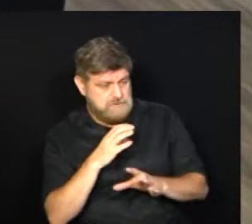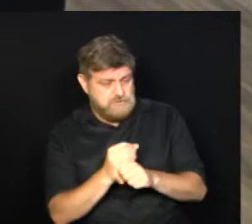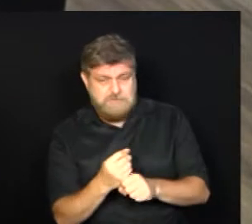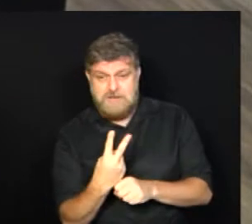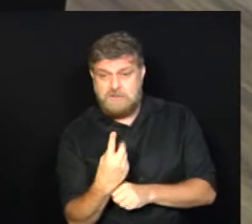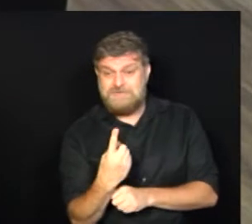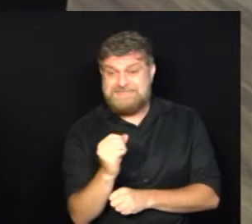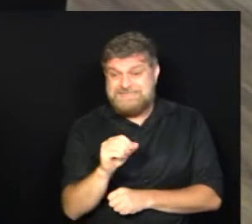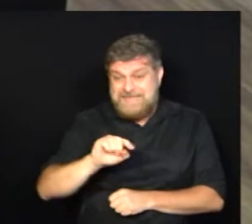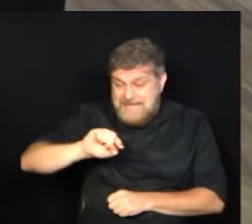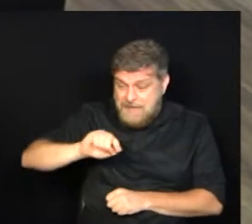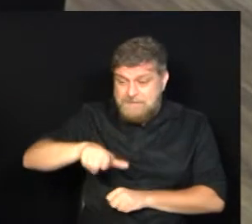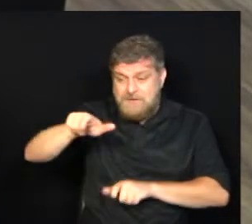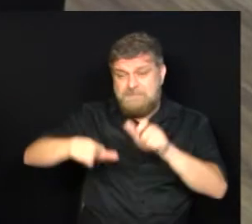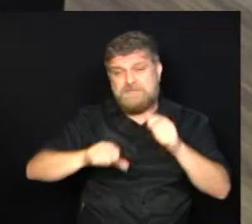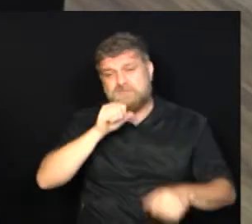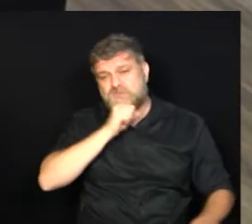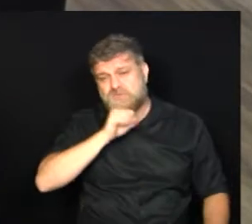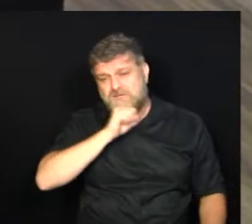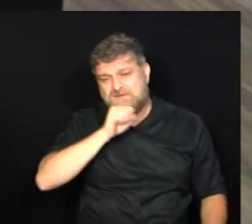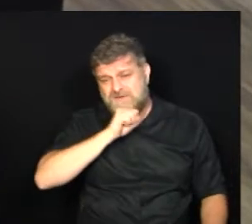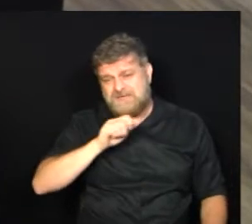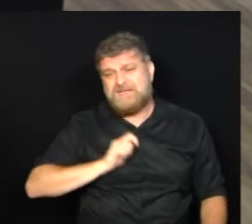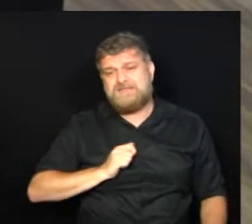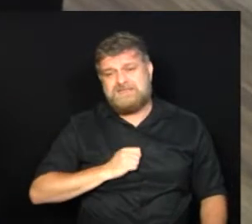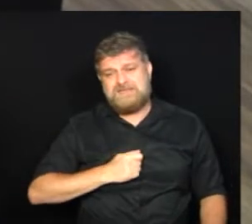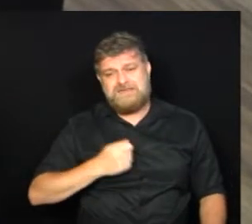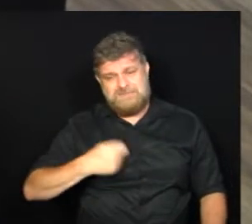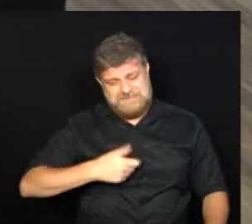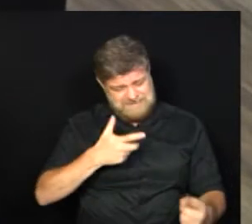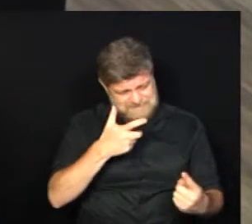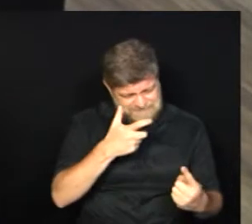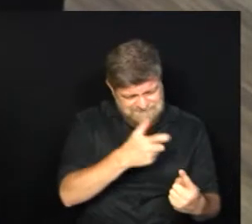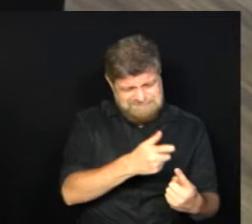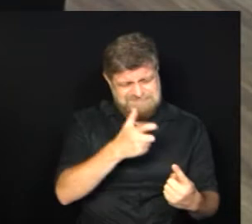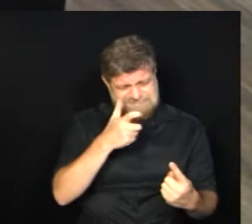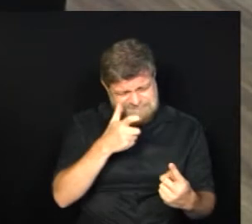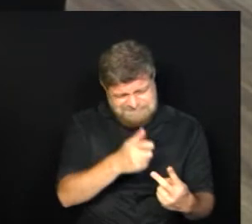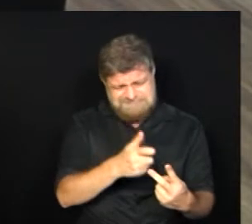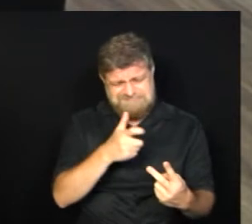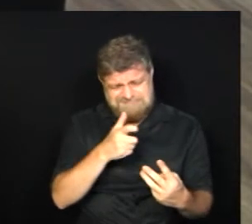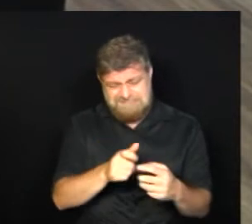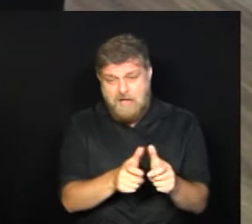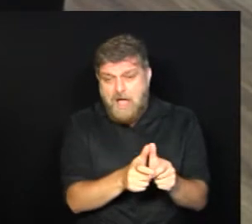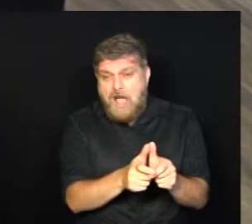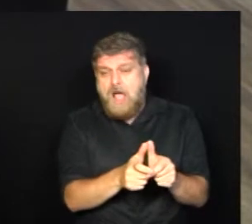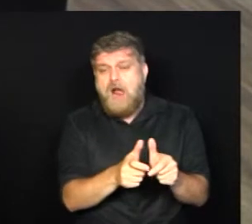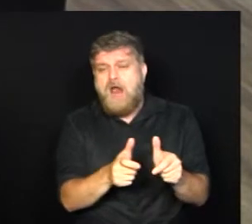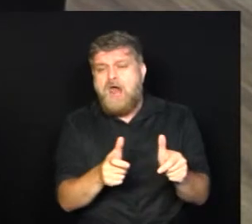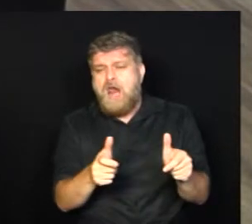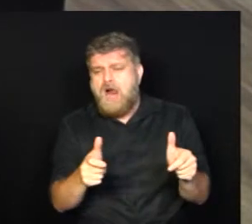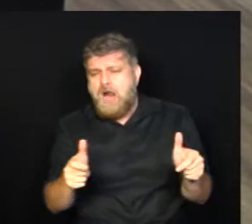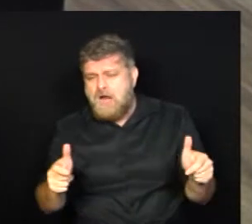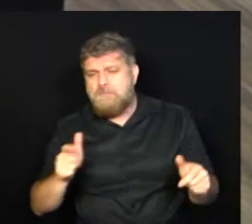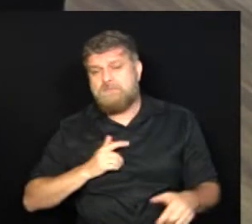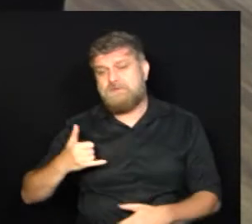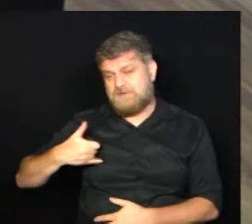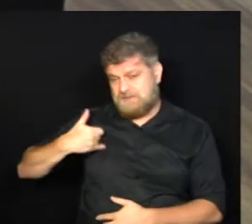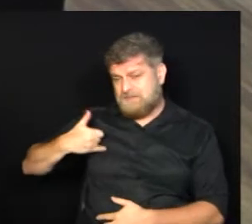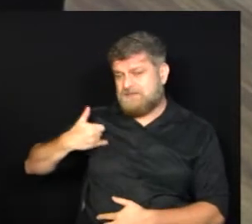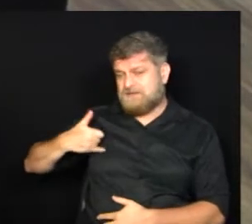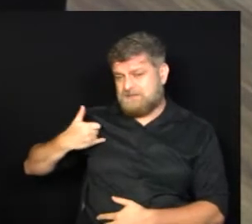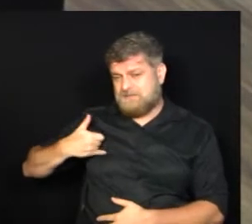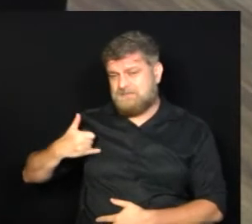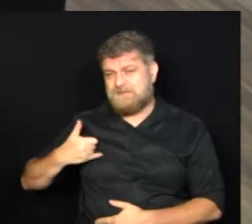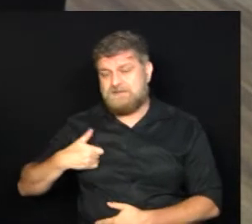210 mil idosos, então muita gente precisa ser vacinada. Como você disse, a maior parte deles é pela idade, que são